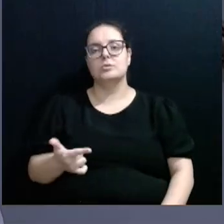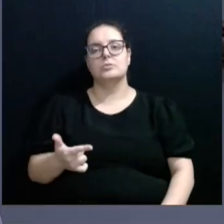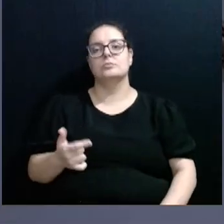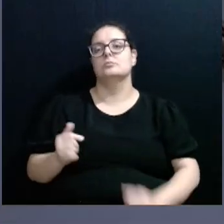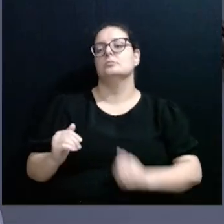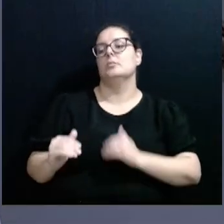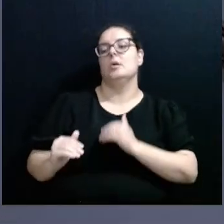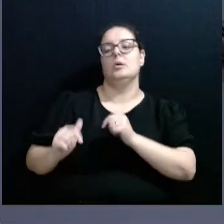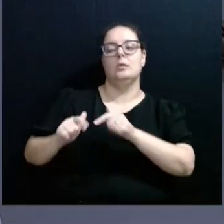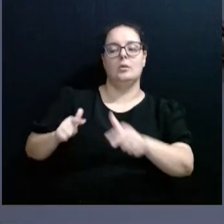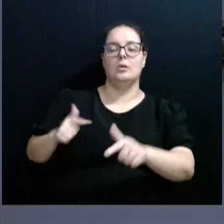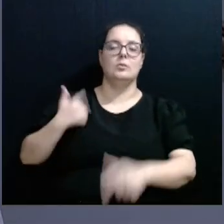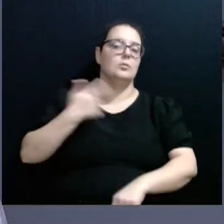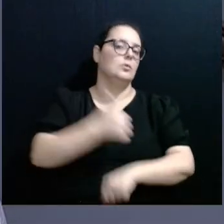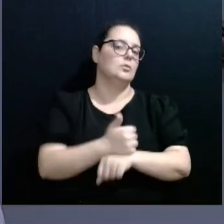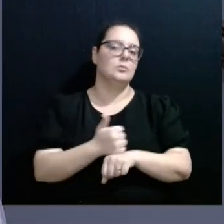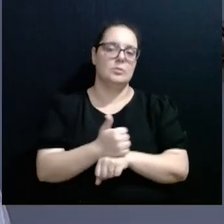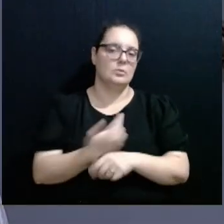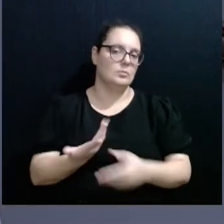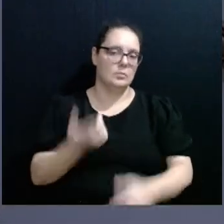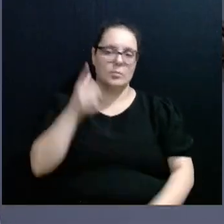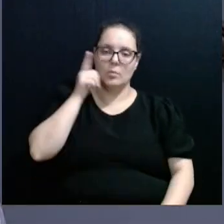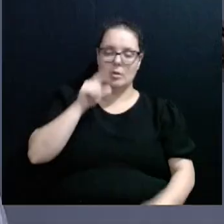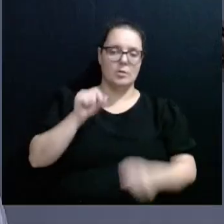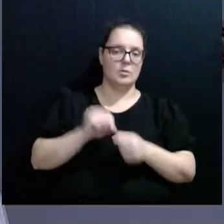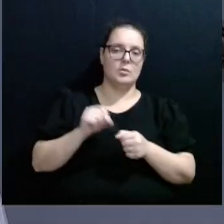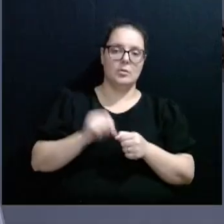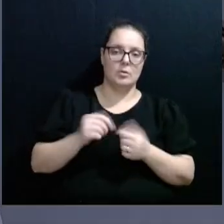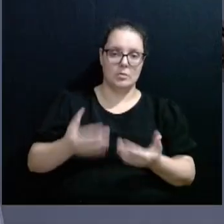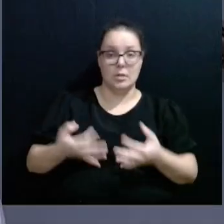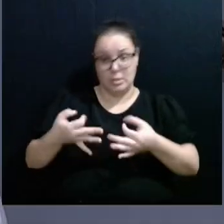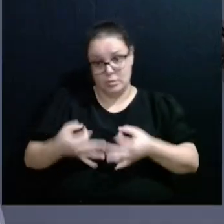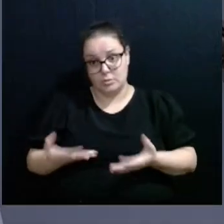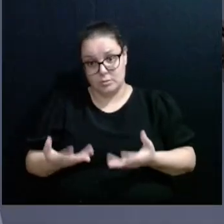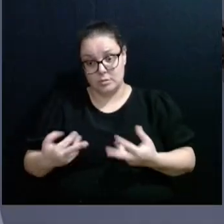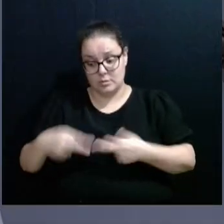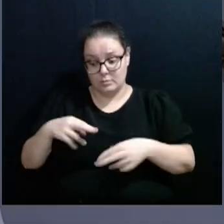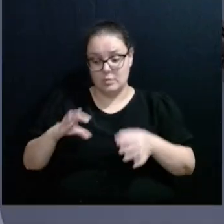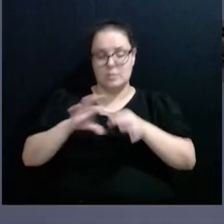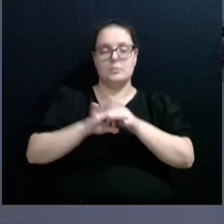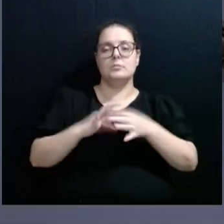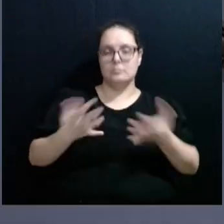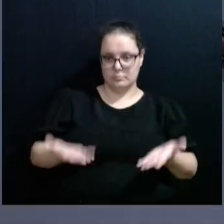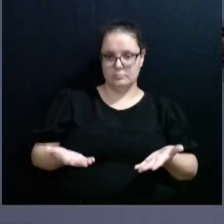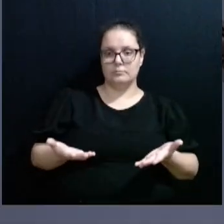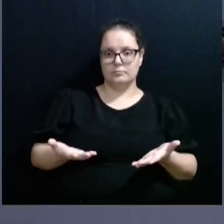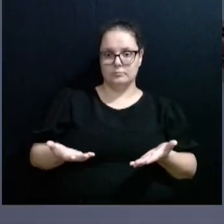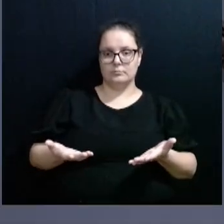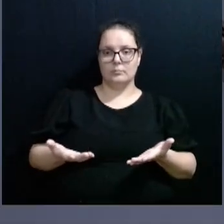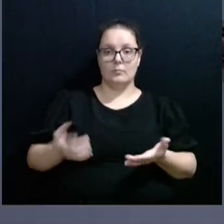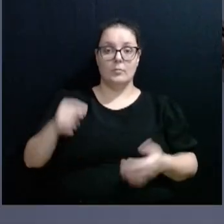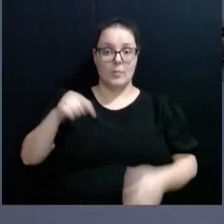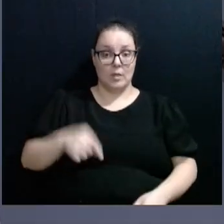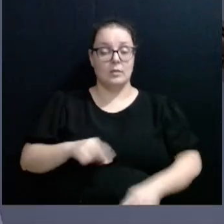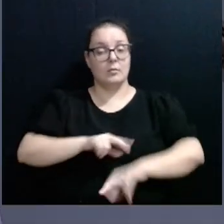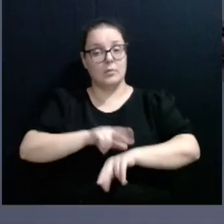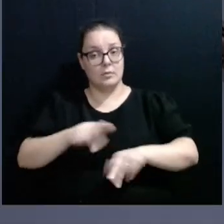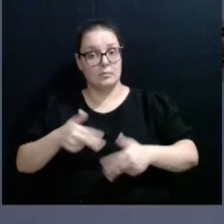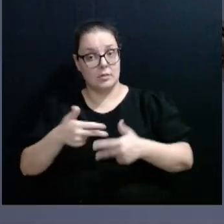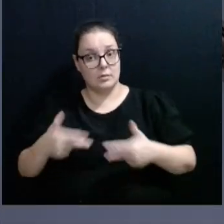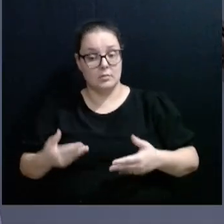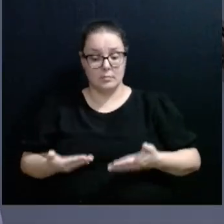nossos profissionais para conseguir fazer justamente esse vínculo. Então, essa é uma das coisas que a gente tem trazido, né,